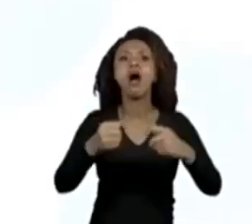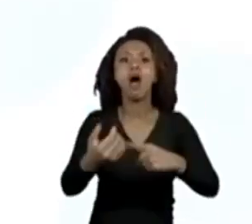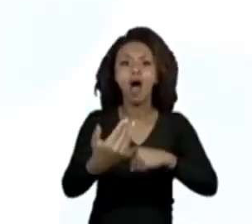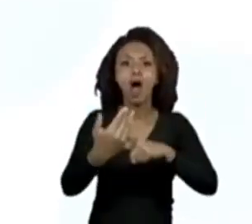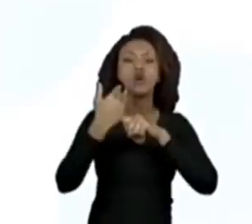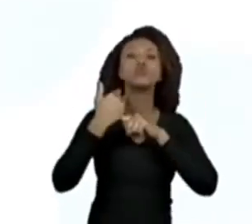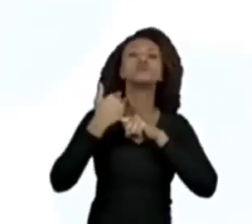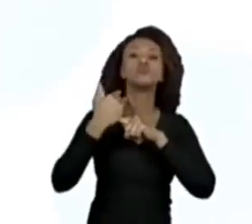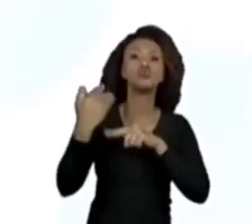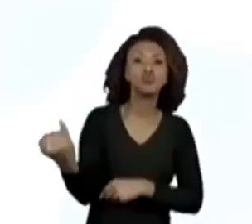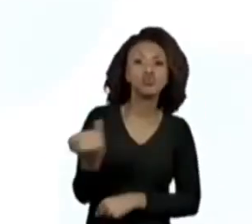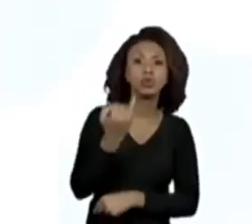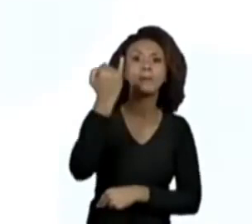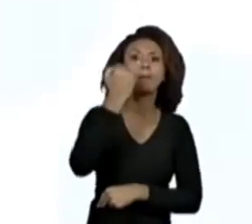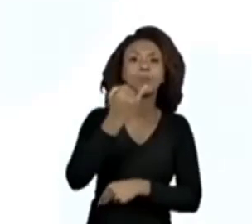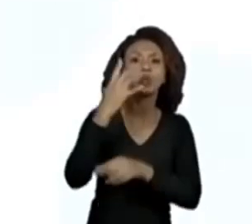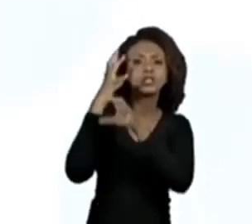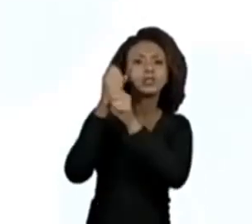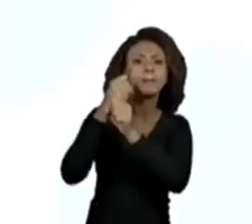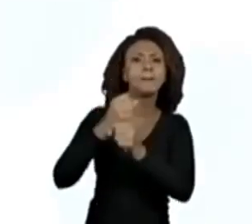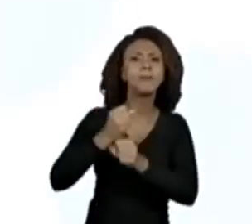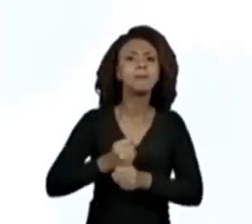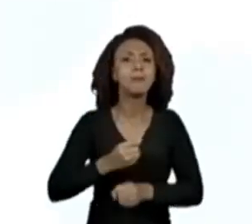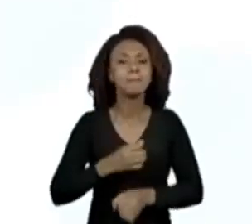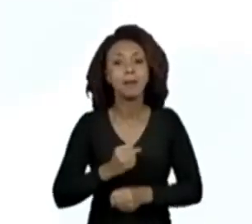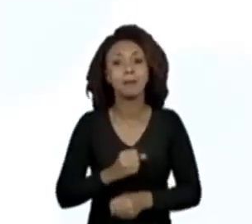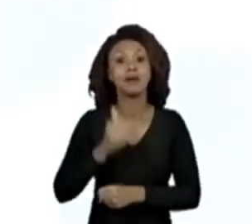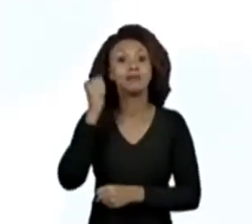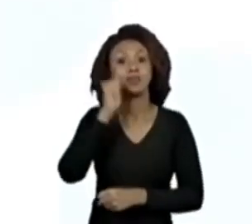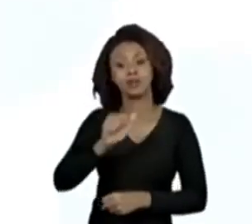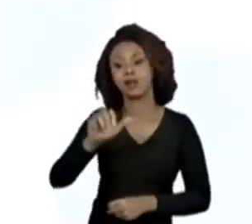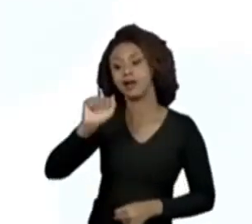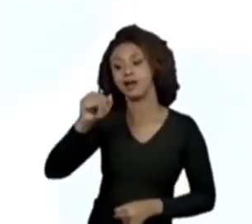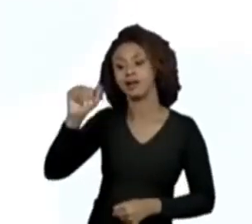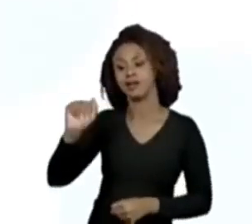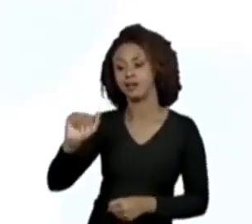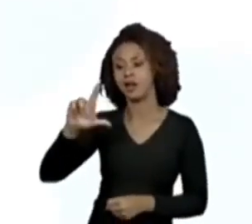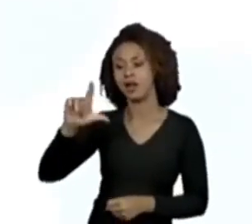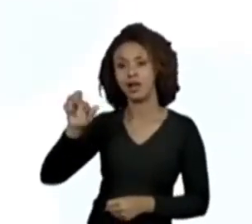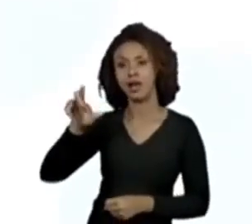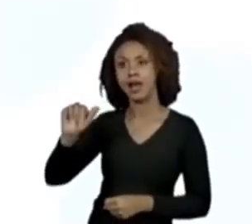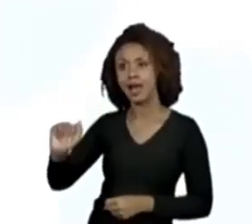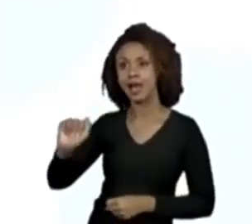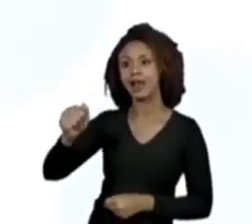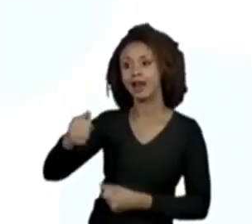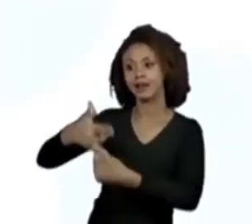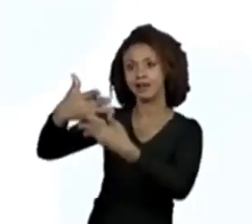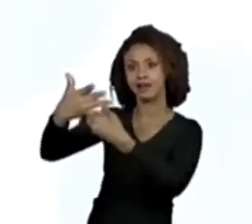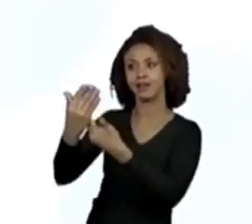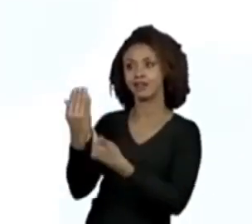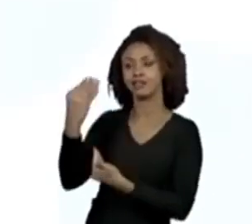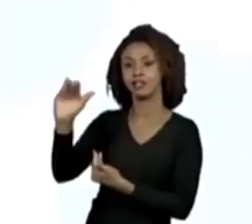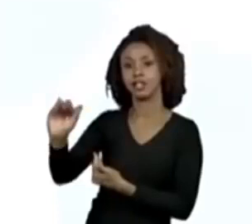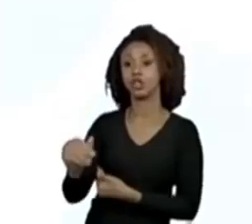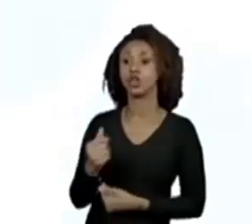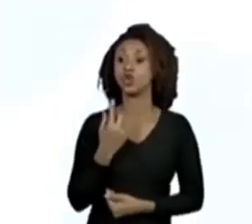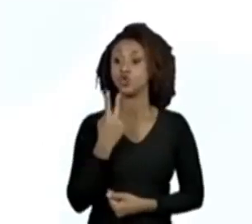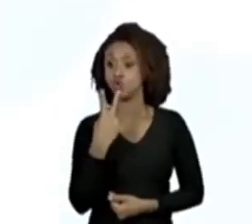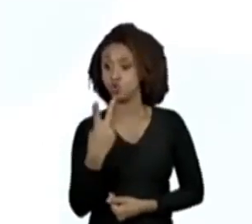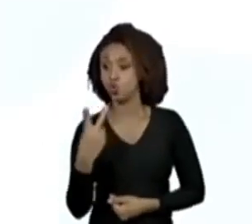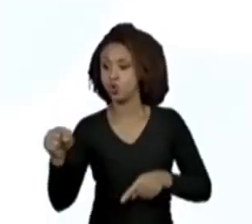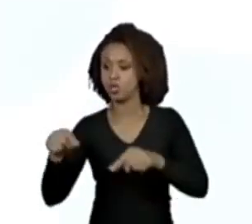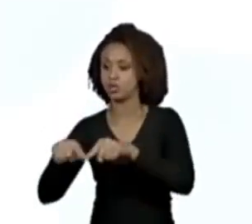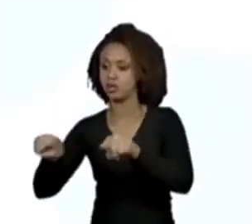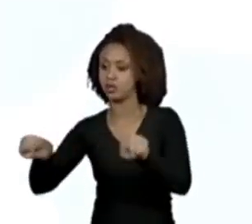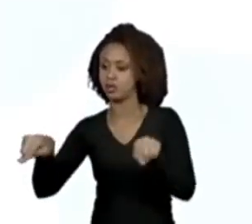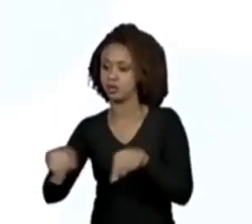para a gente resolver? A Ana Clara respondeu, são as duas assadeiras e